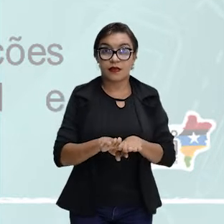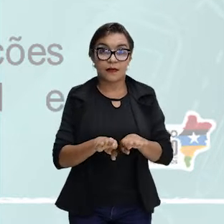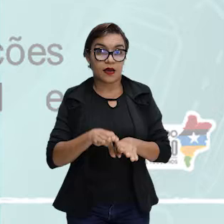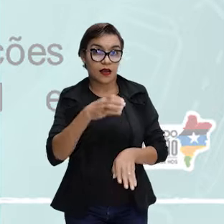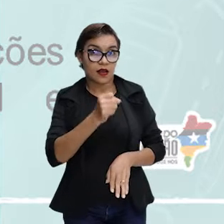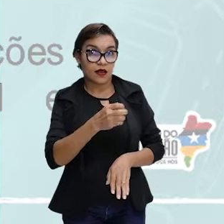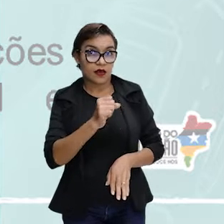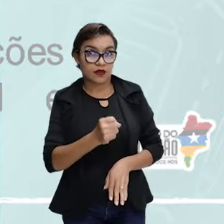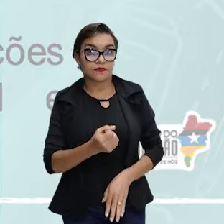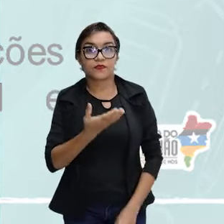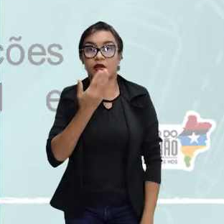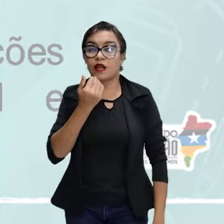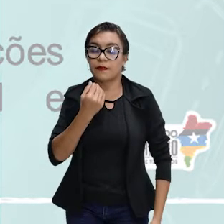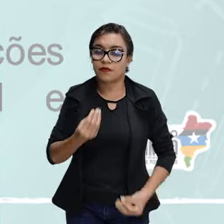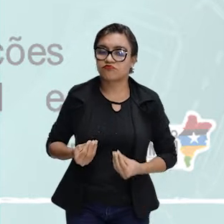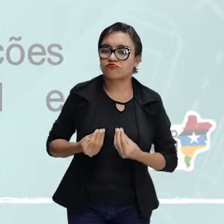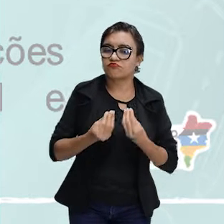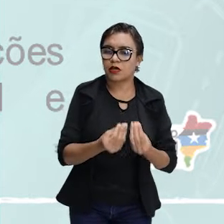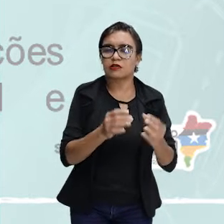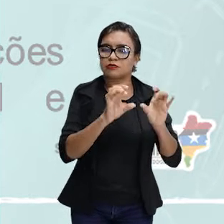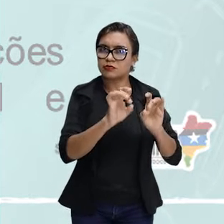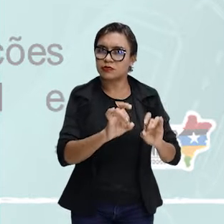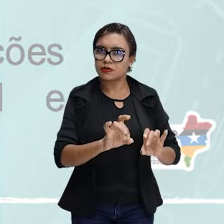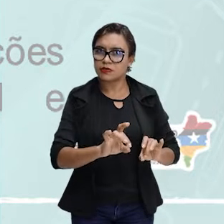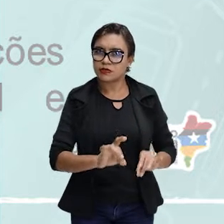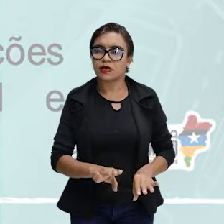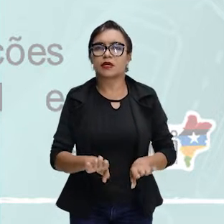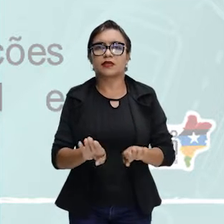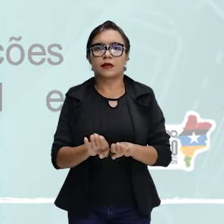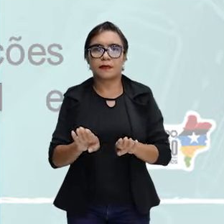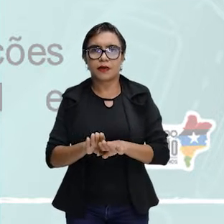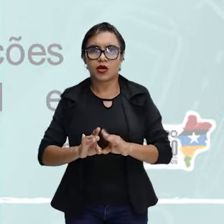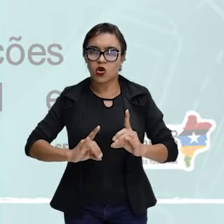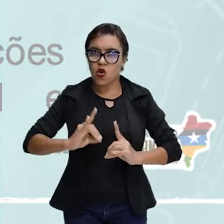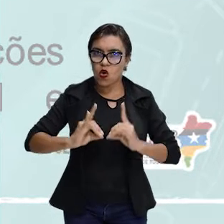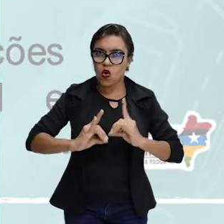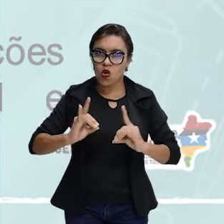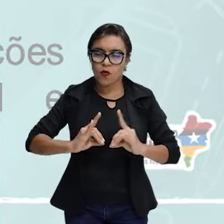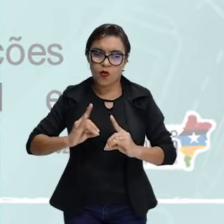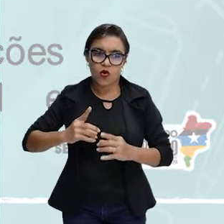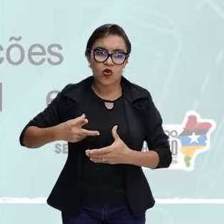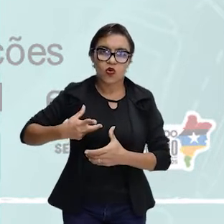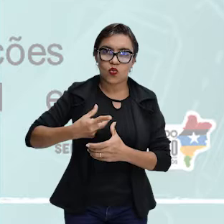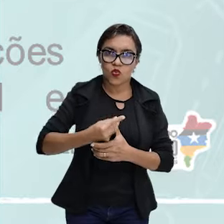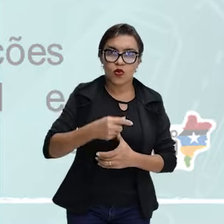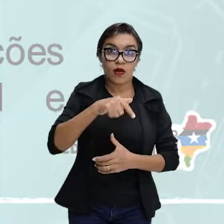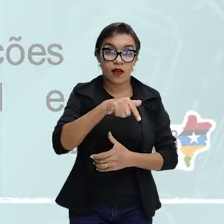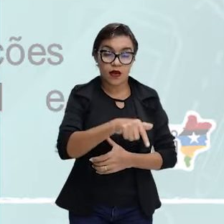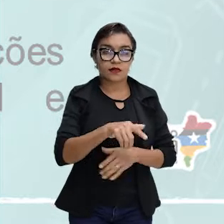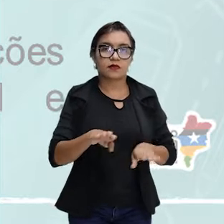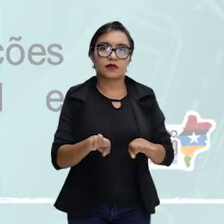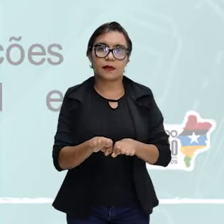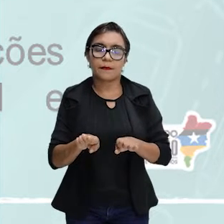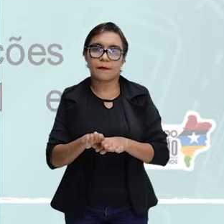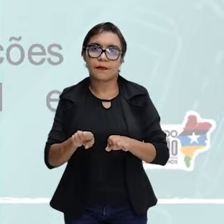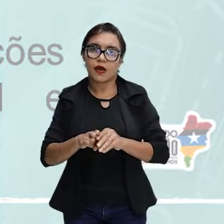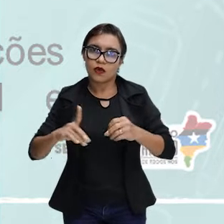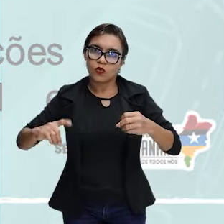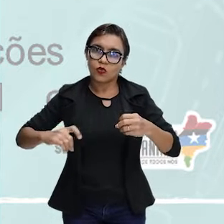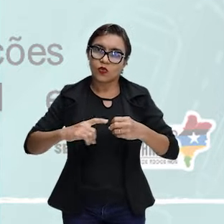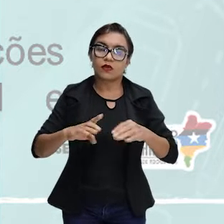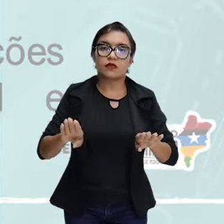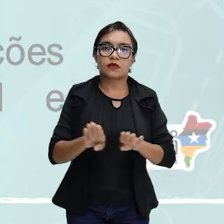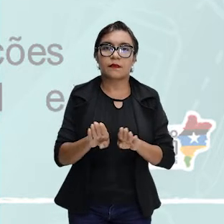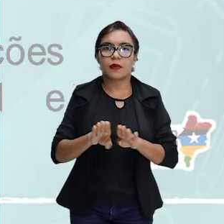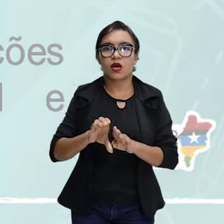São alimentados com ração específica, diversas aplicações de hormônios, processo de inseminação artificial e até clonagem de